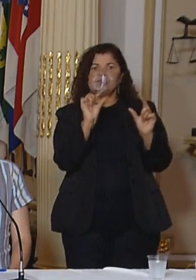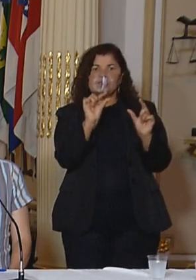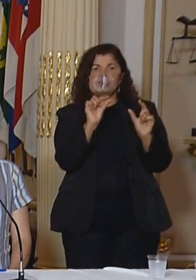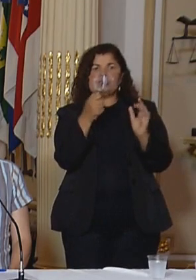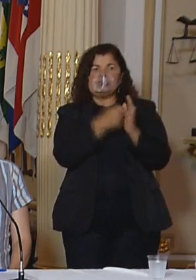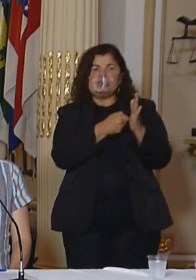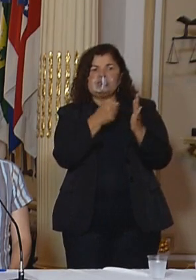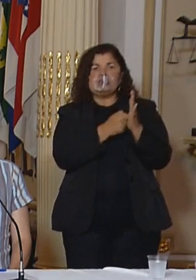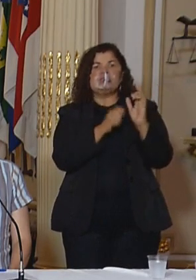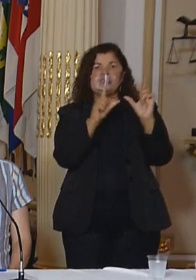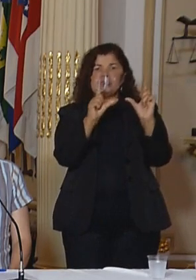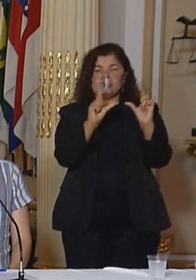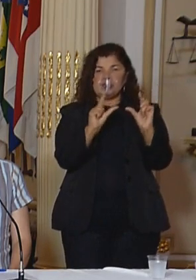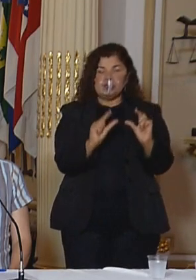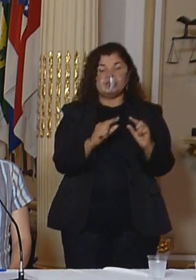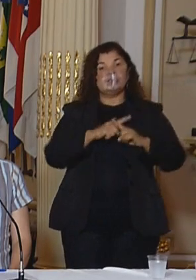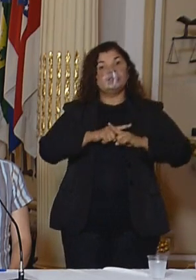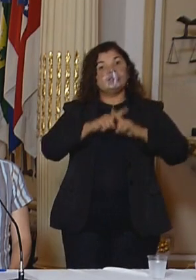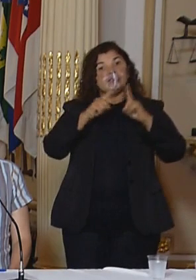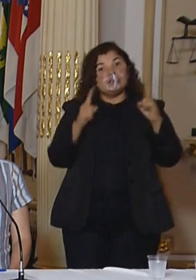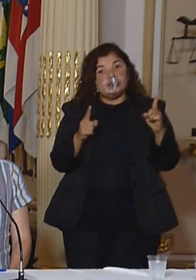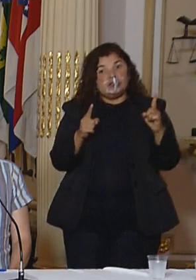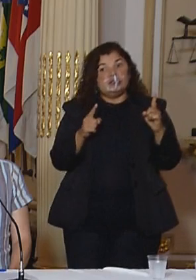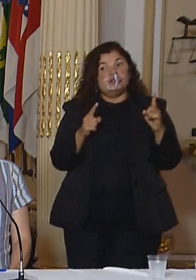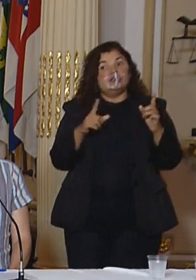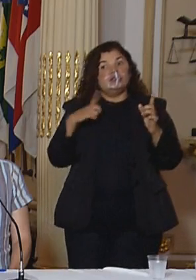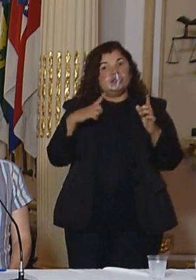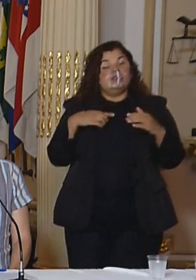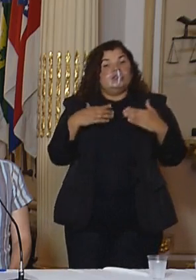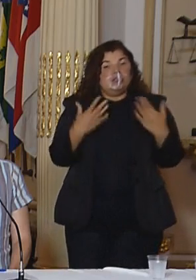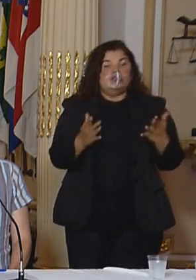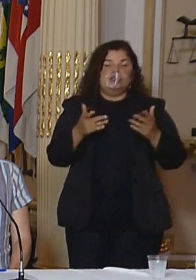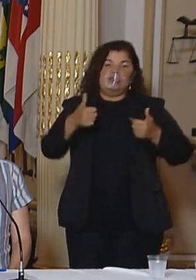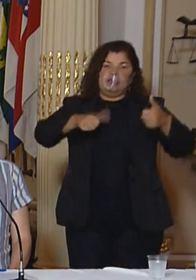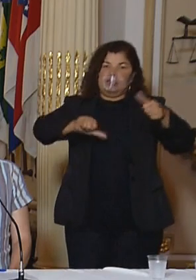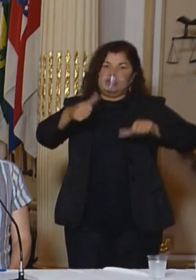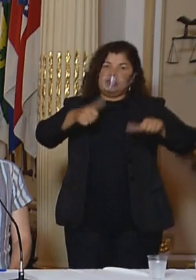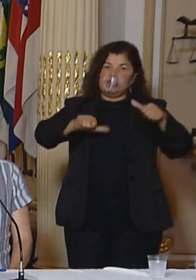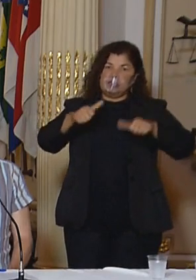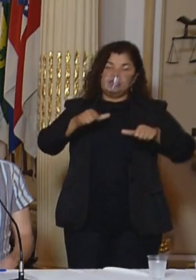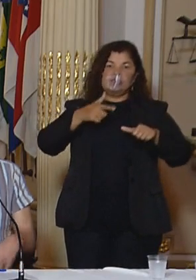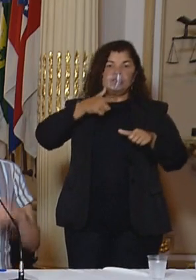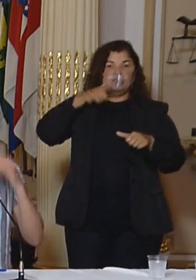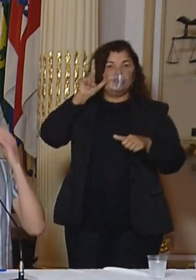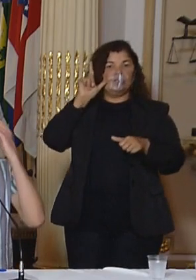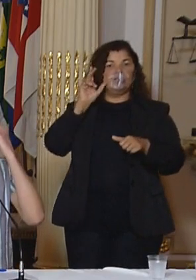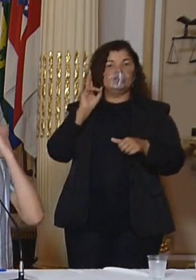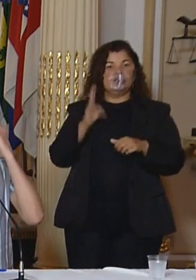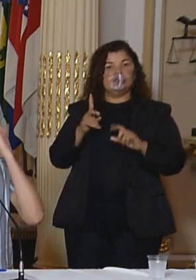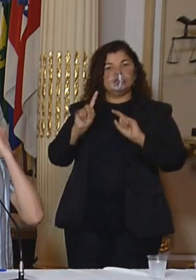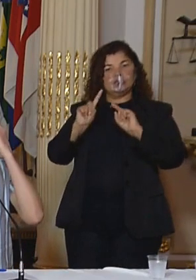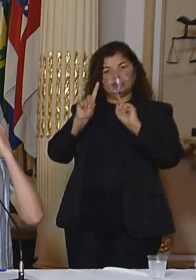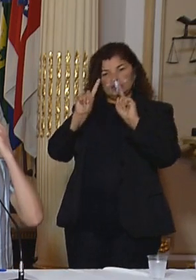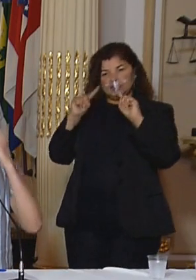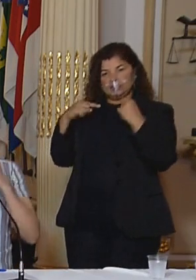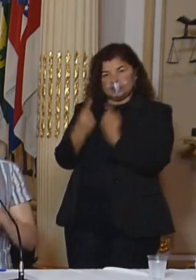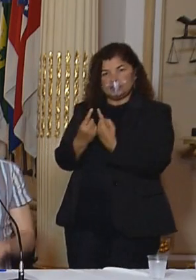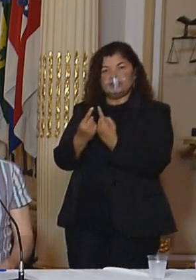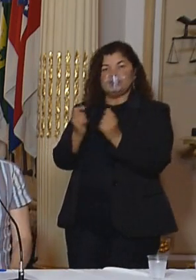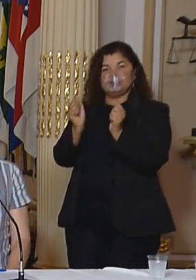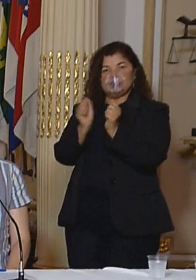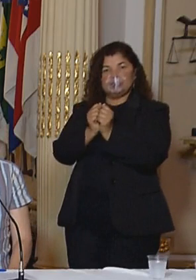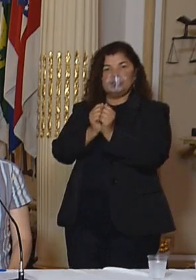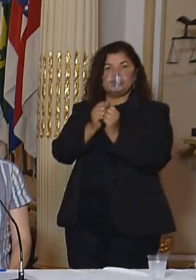mas ainda nós estamos fazendo uma avaliação. Ontem nós nos reunimos, a partir da iniciativa do nosso governador Paulo Câmara,